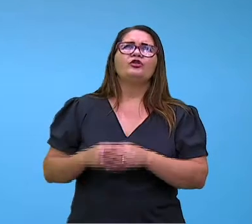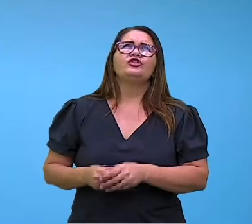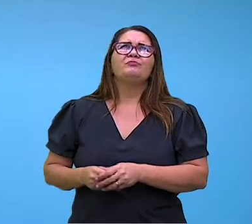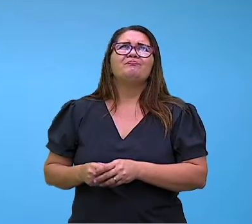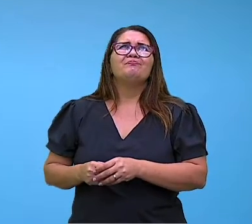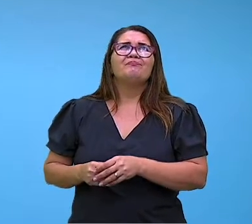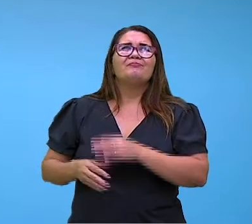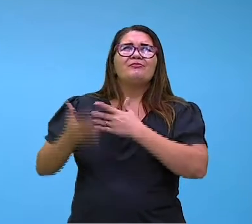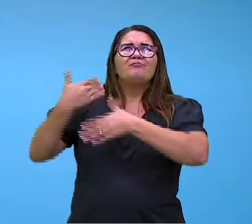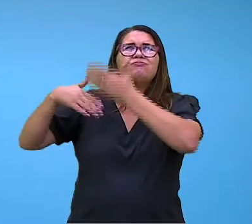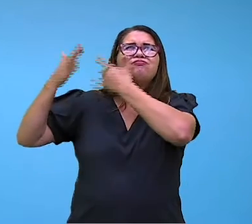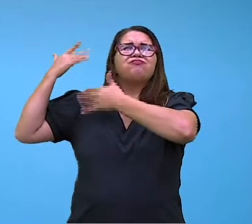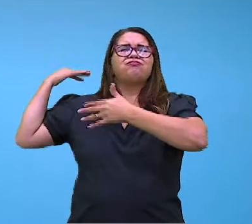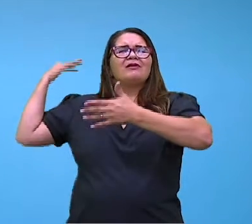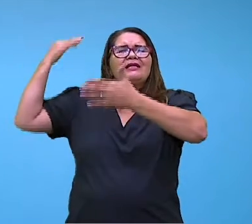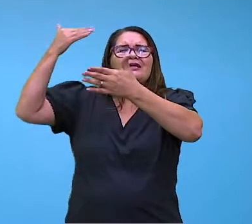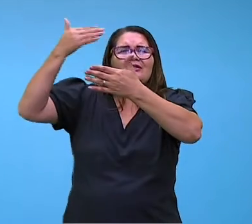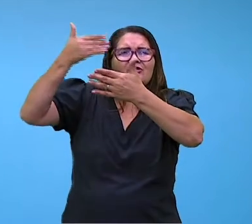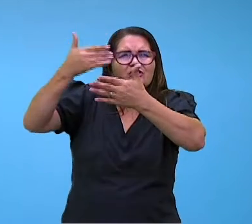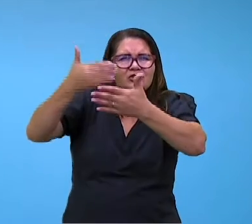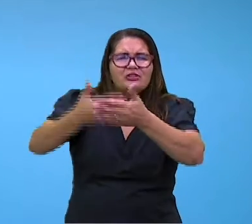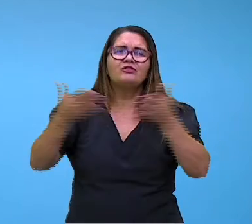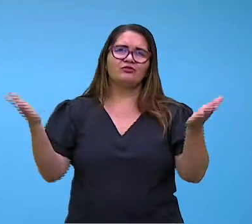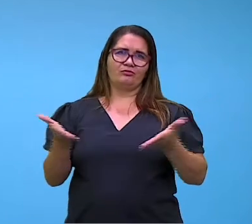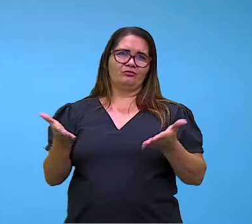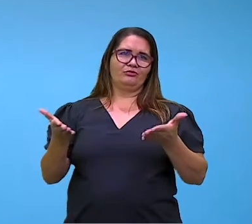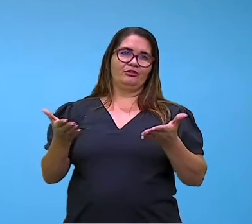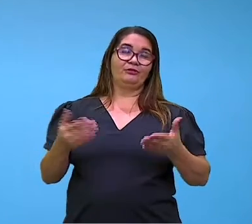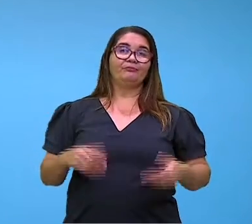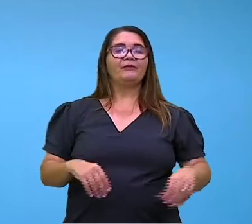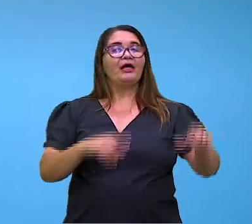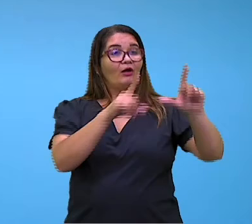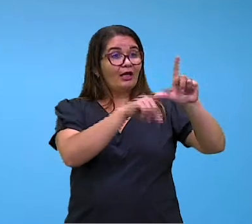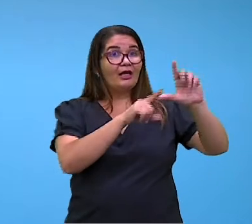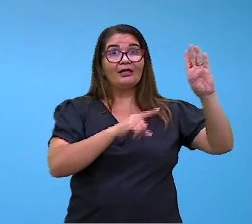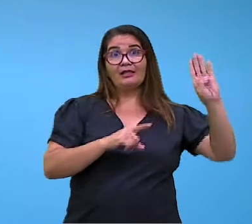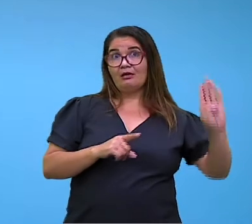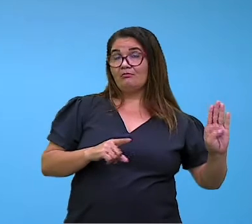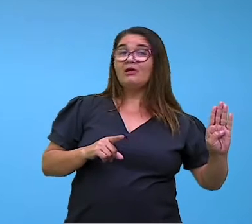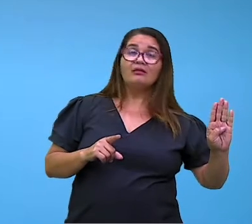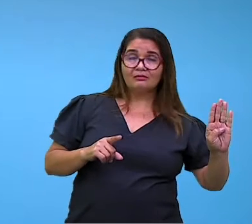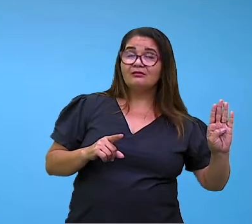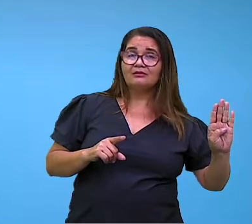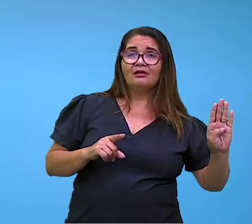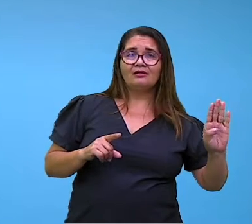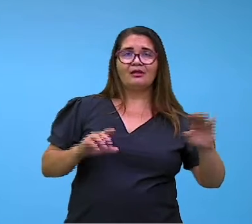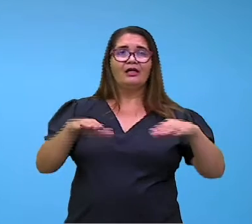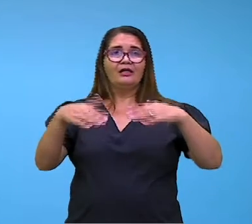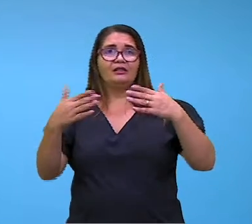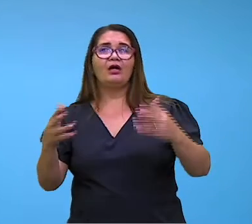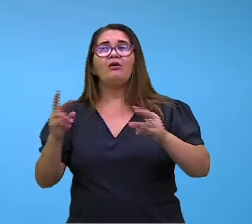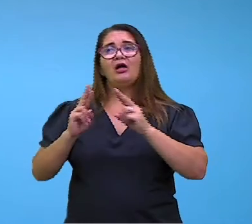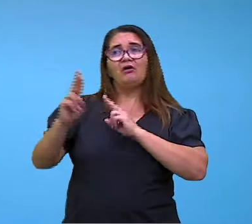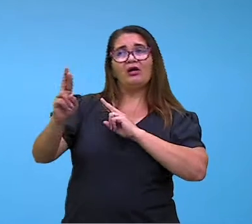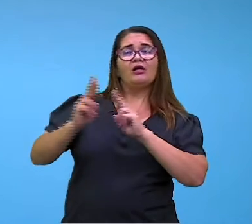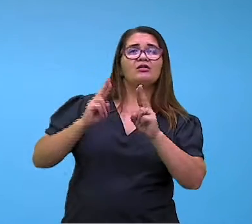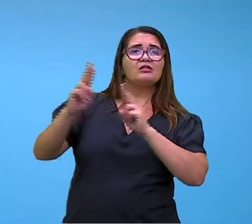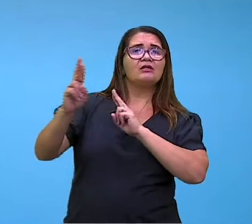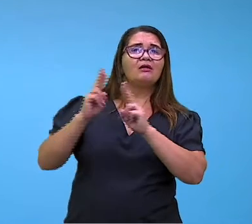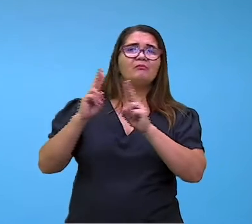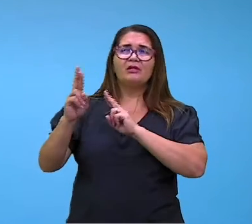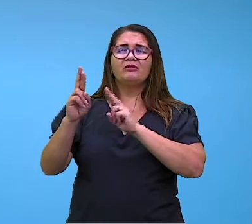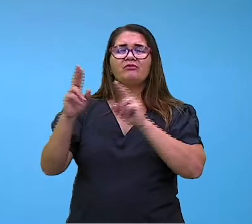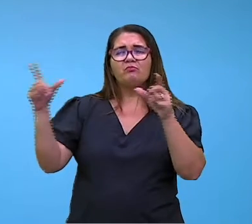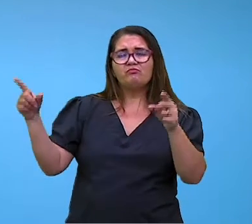B, a short-term relationship, que é uma relação, né, um relacionamento que foi